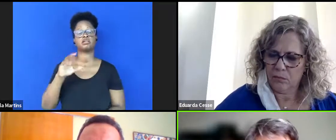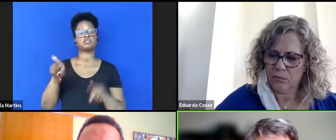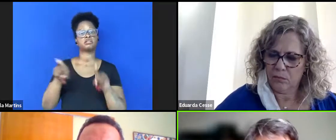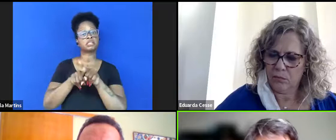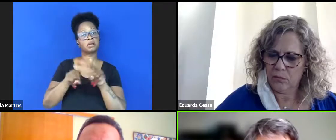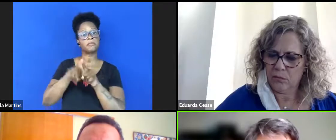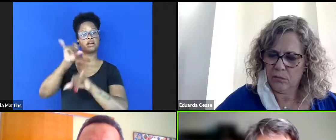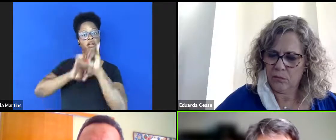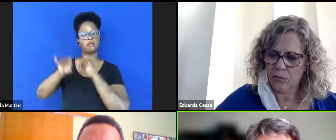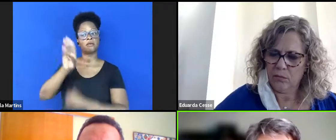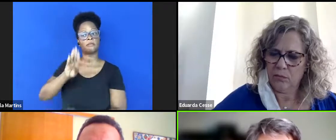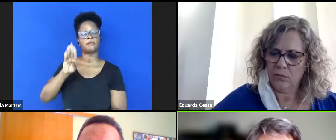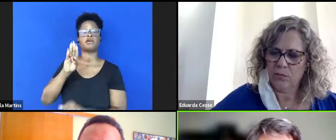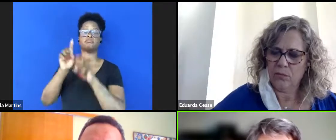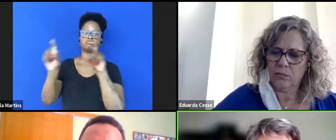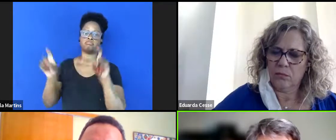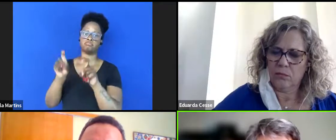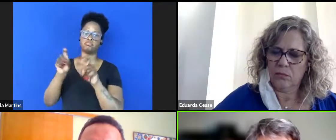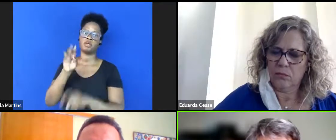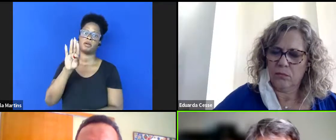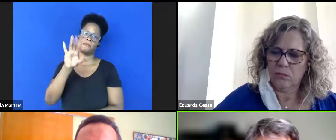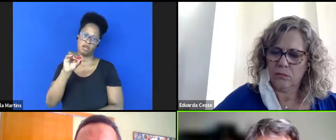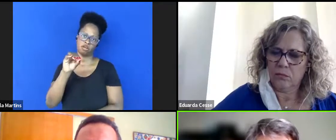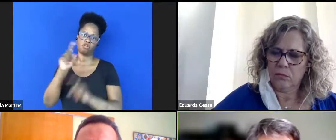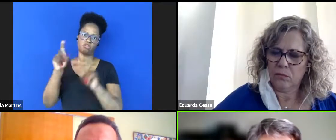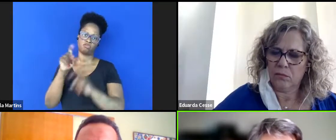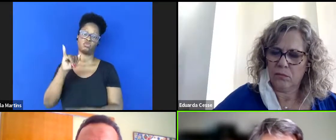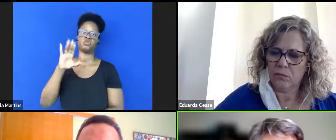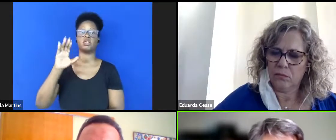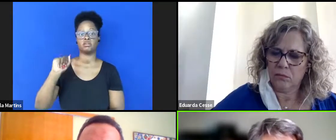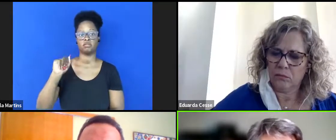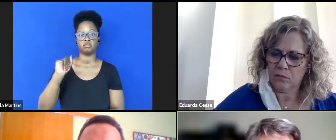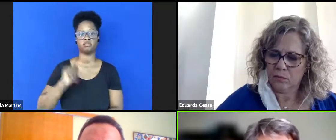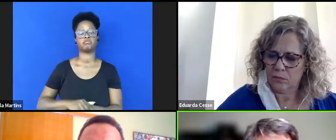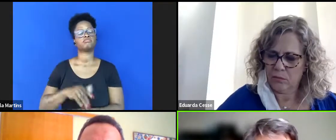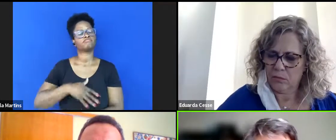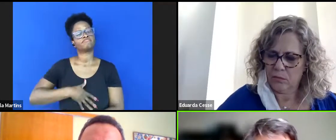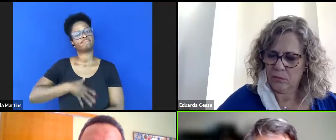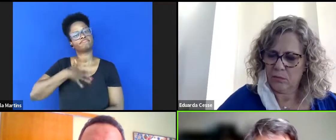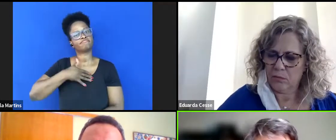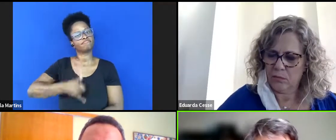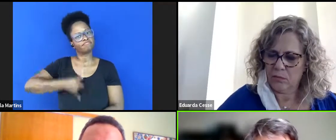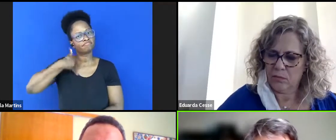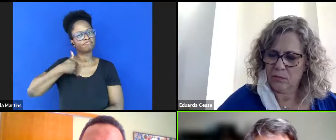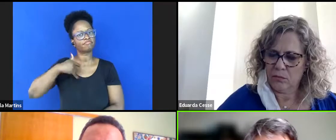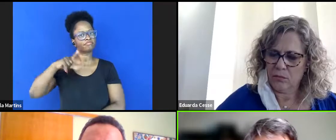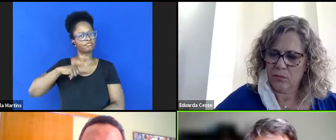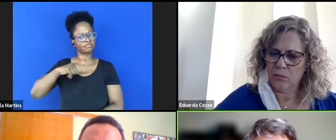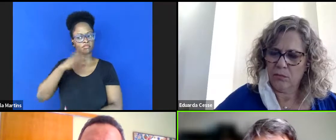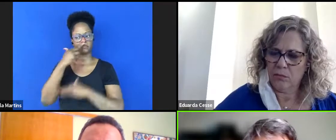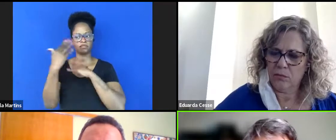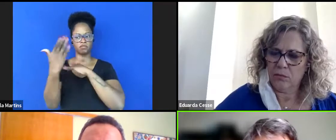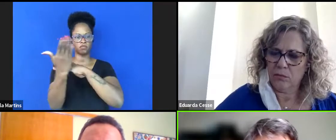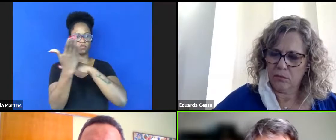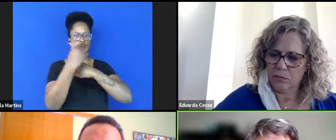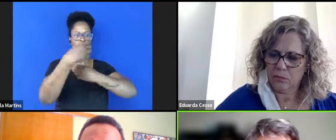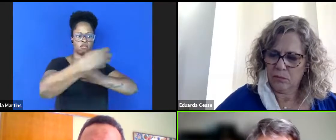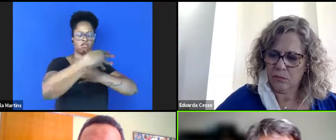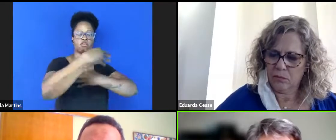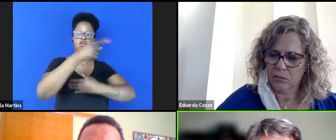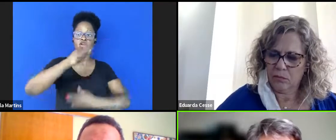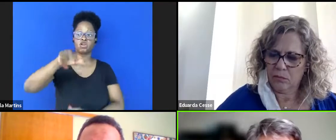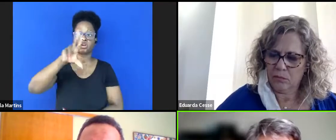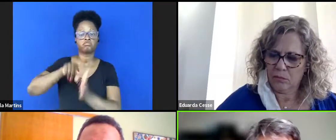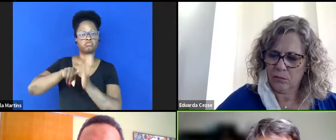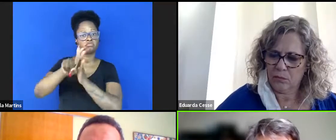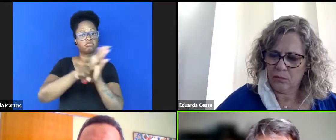Biologia Computacional e Bioinformática do INCA. Foi uma honra poder contar com a colaboração e ensinamentos de estudantes e